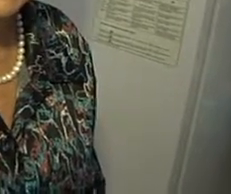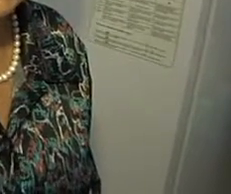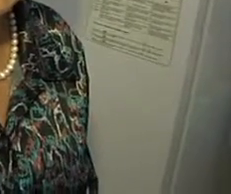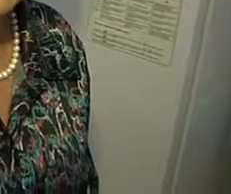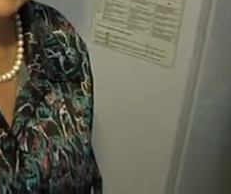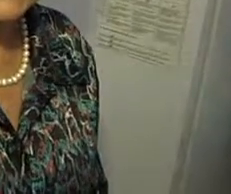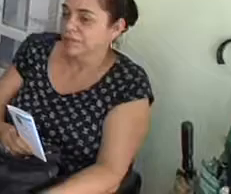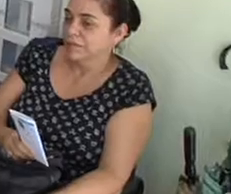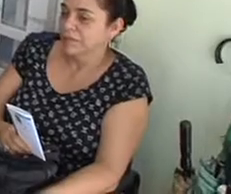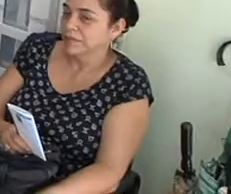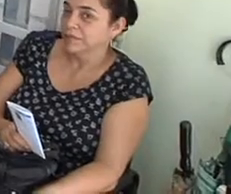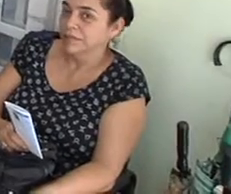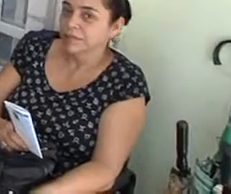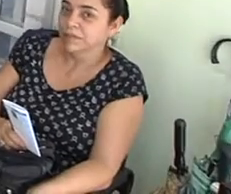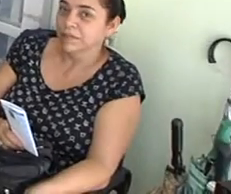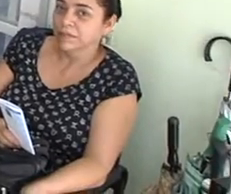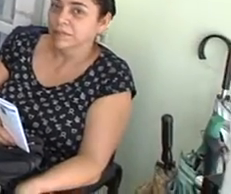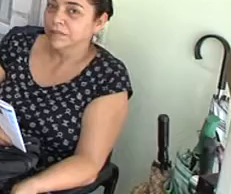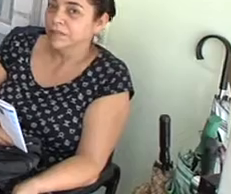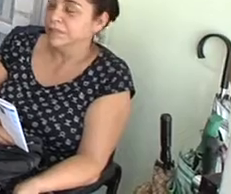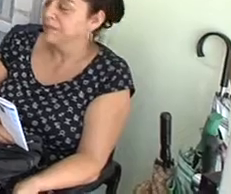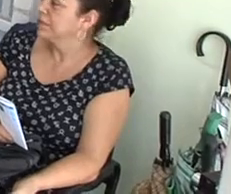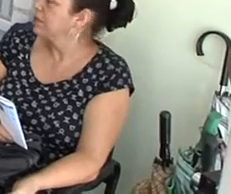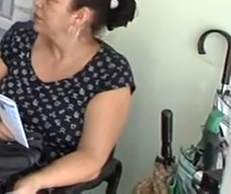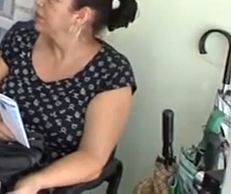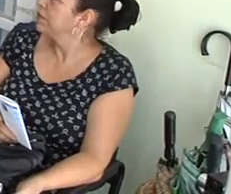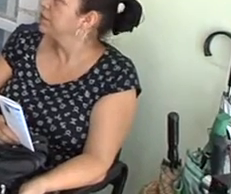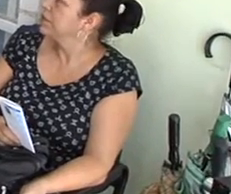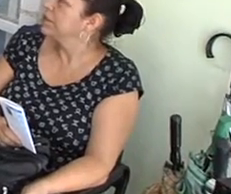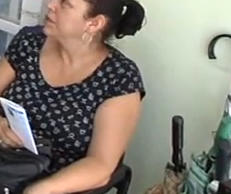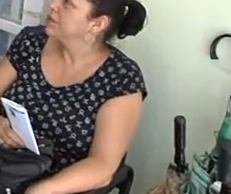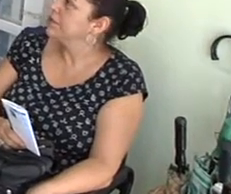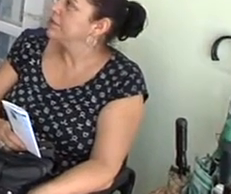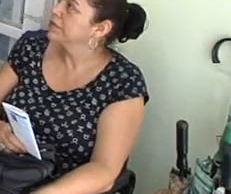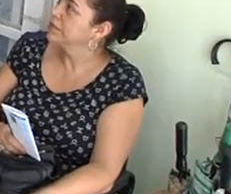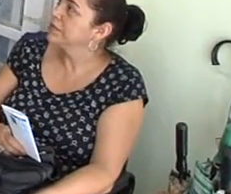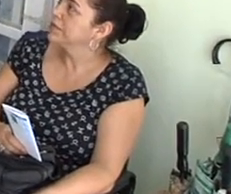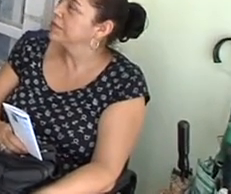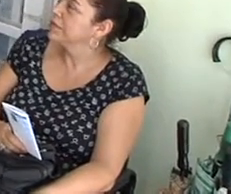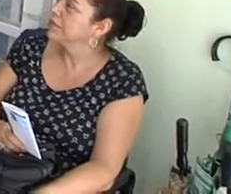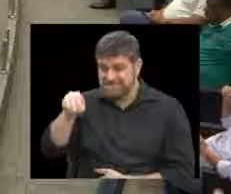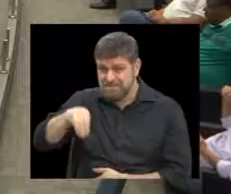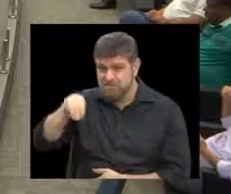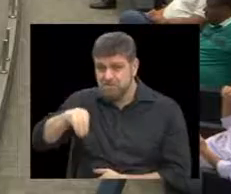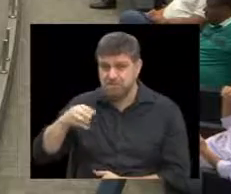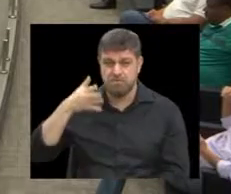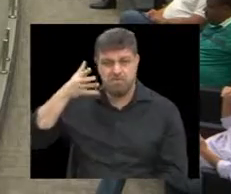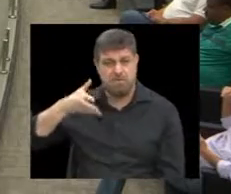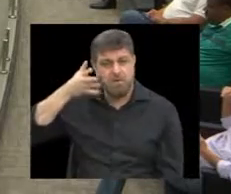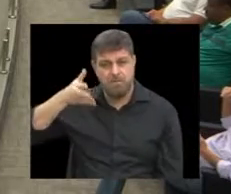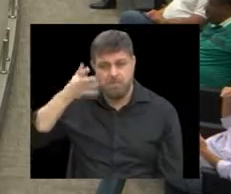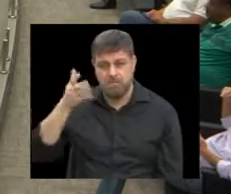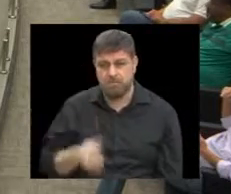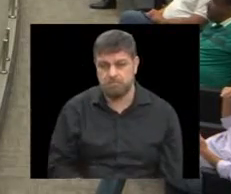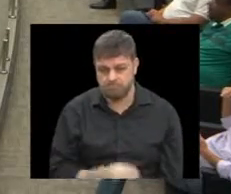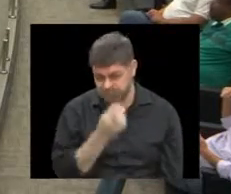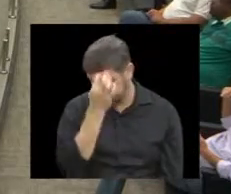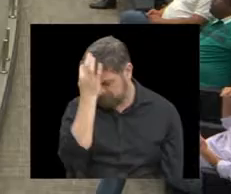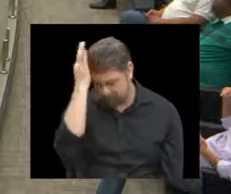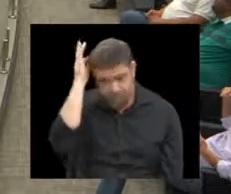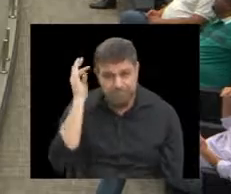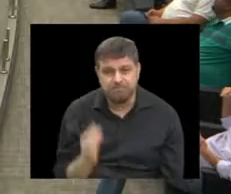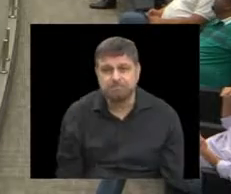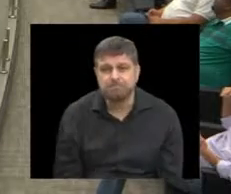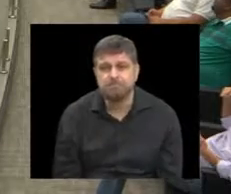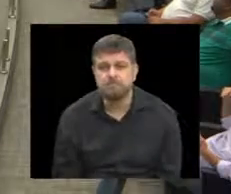a Secretaria de Saúde, mais de 207 mil pessoas do público-alvo foram vacinadas. Durante a 38ª reunião